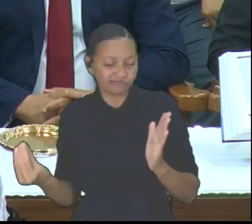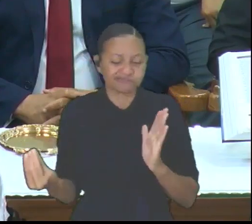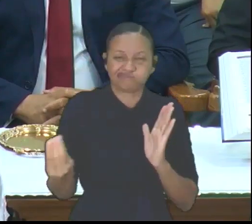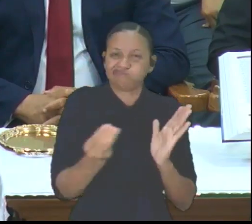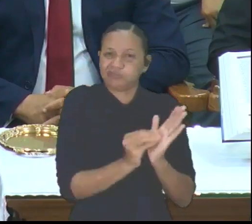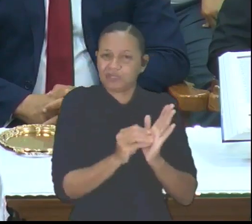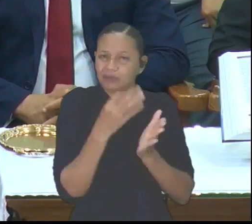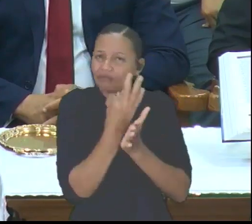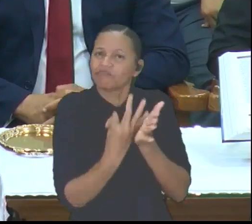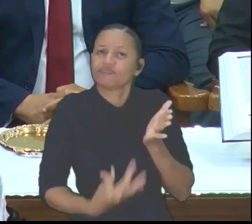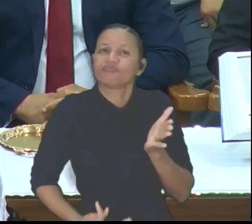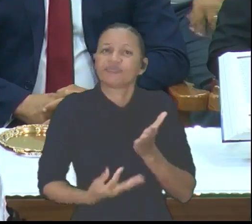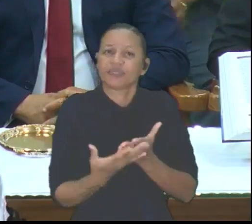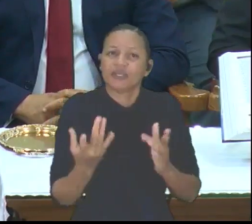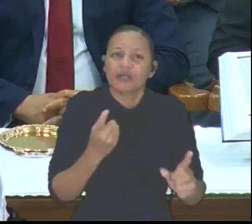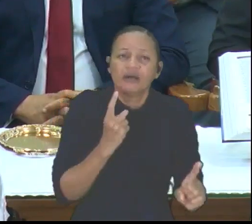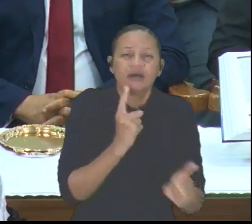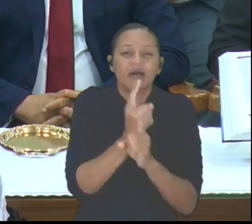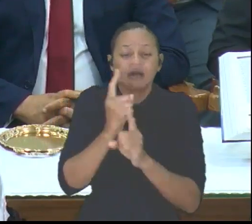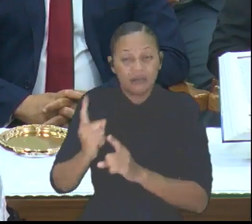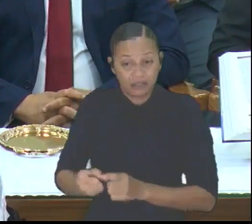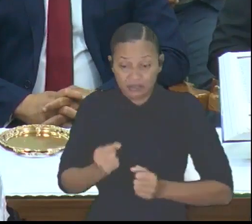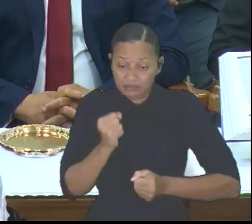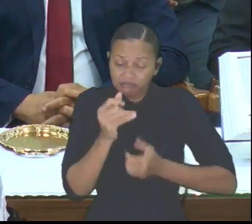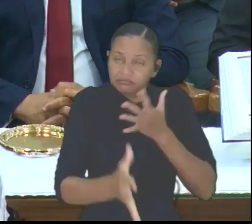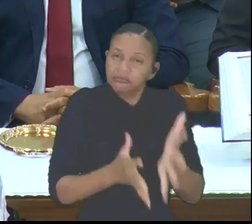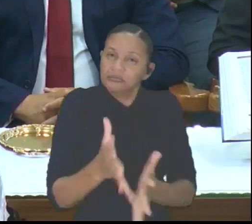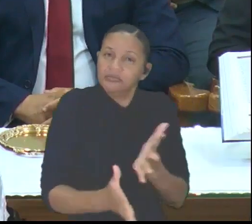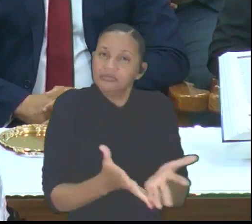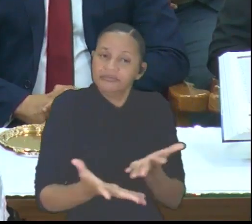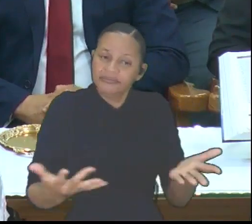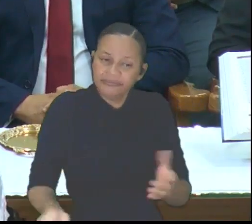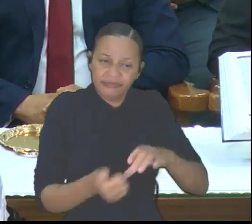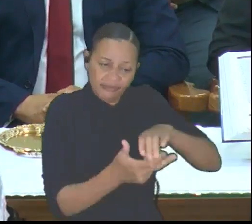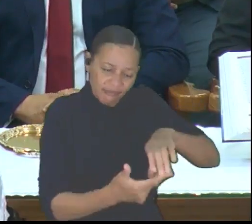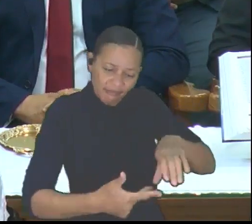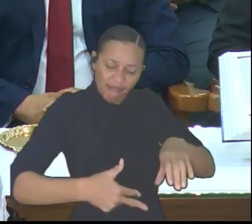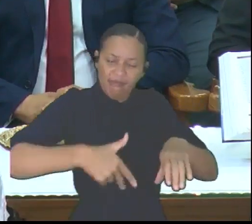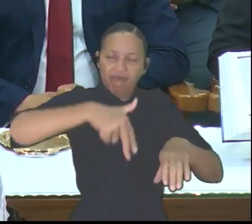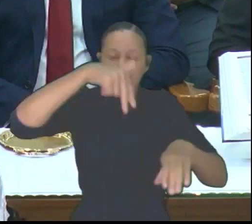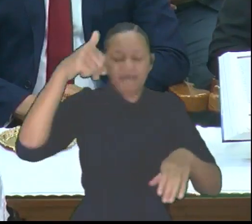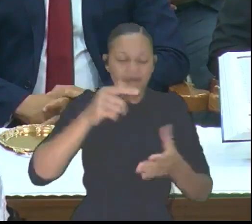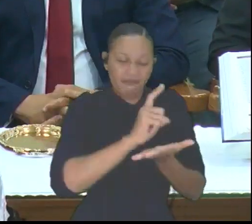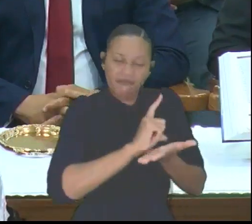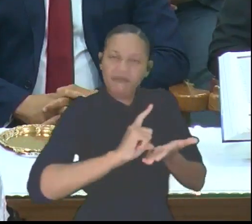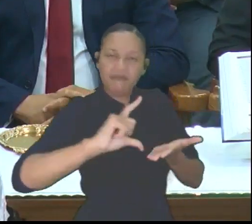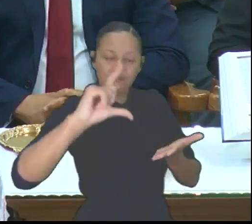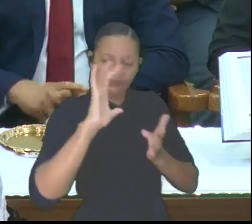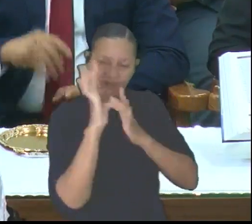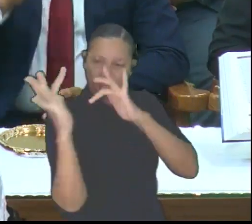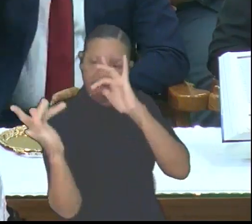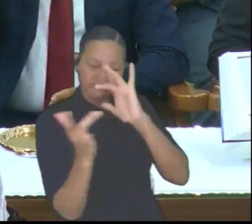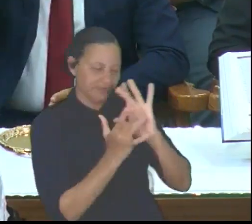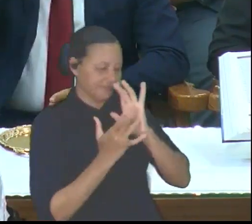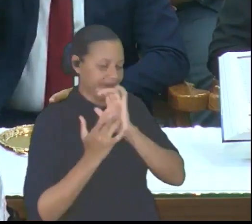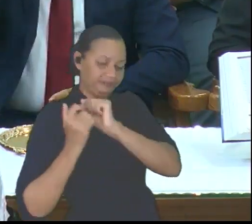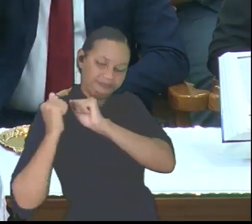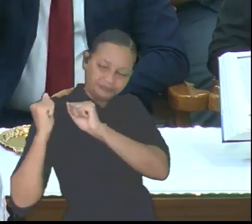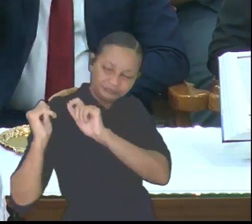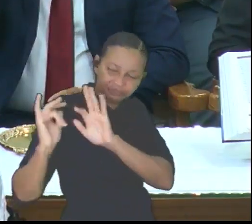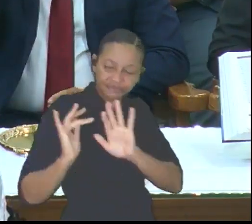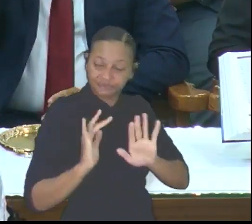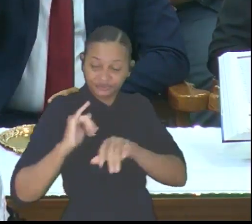Tomé, nós encontramos no relato sobre a ressurreição de Lázaro. Jesus havia saído